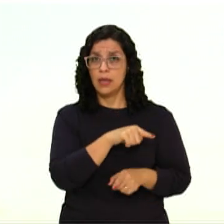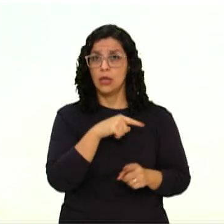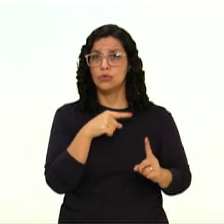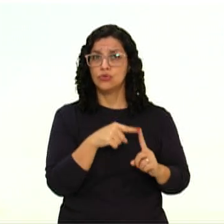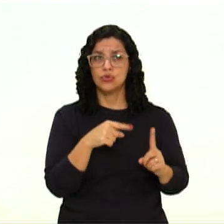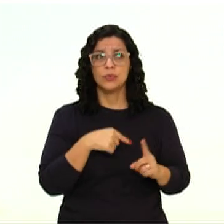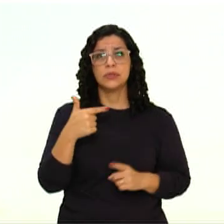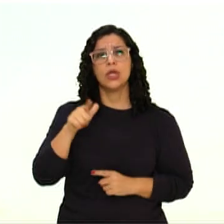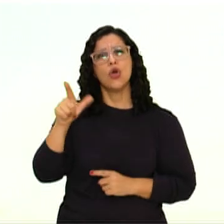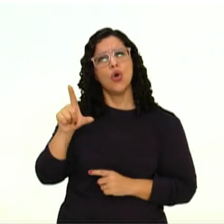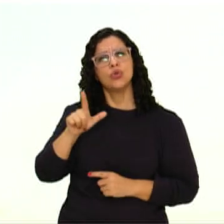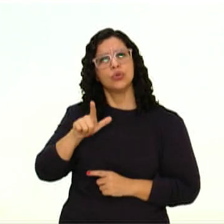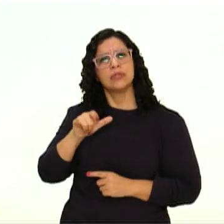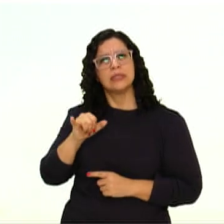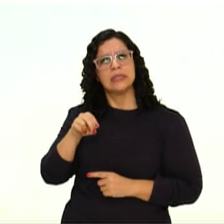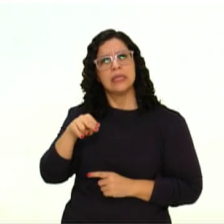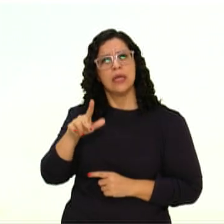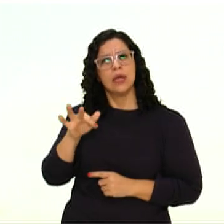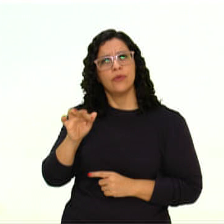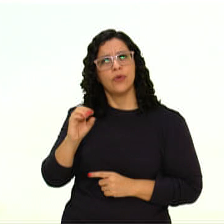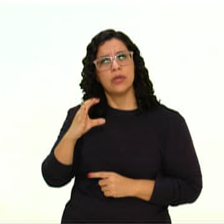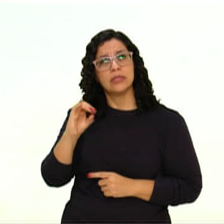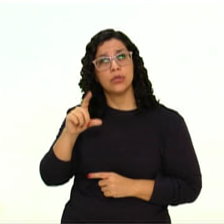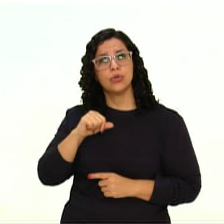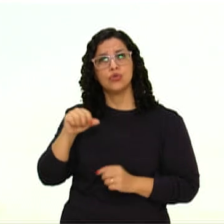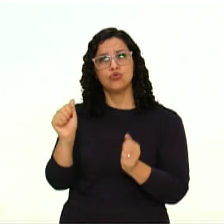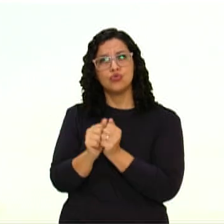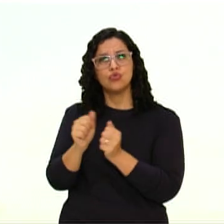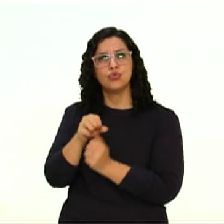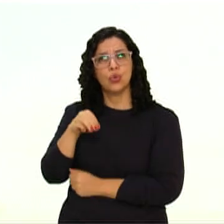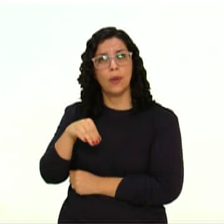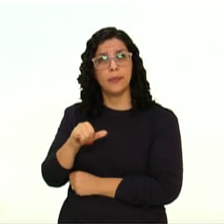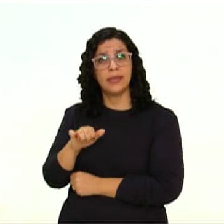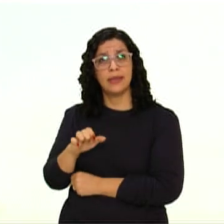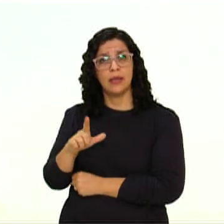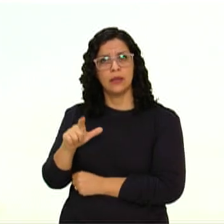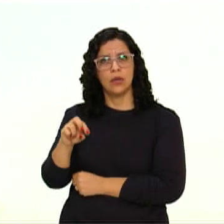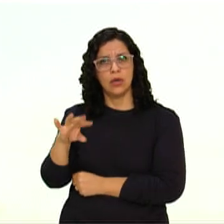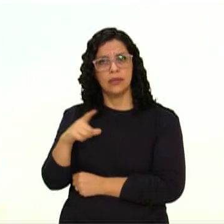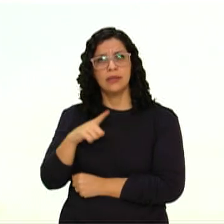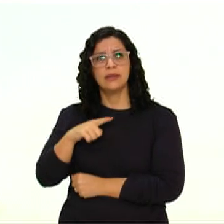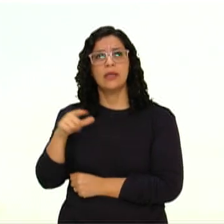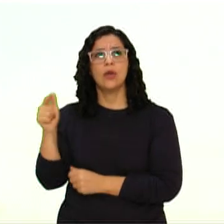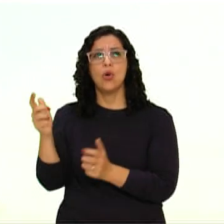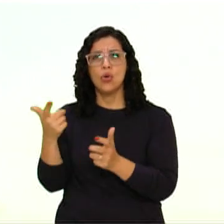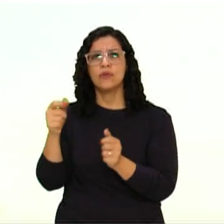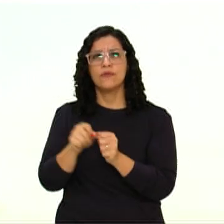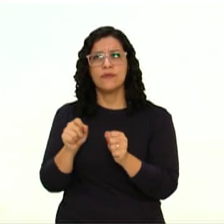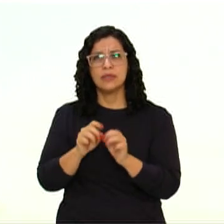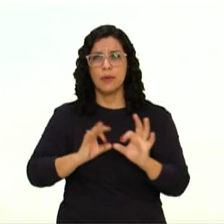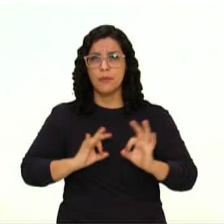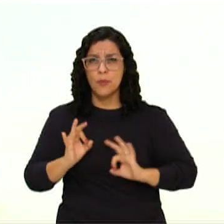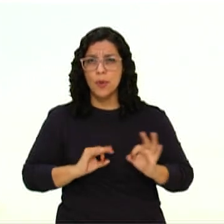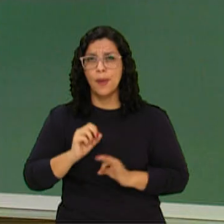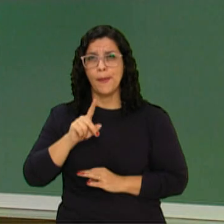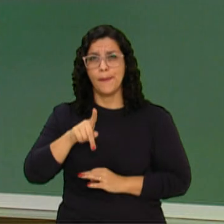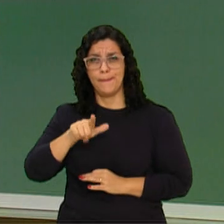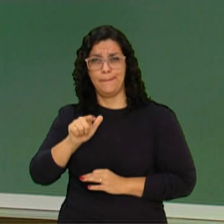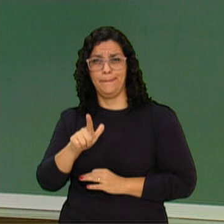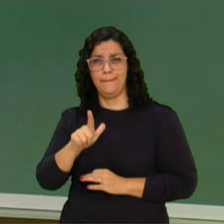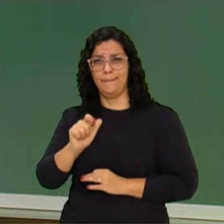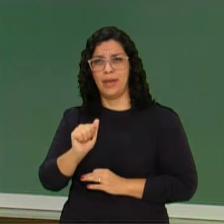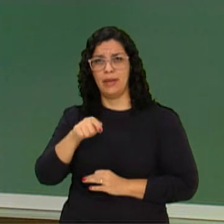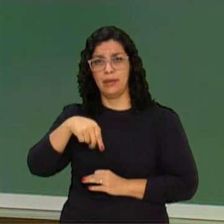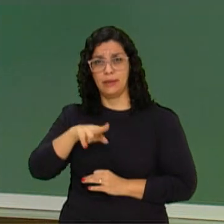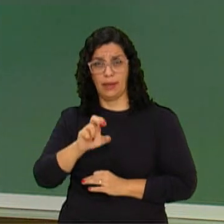também tem outros linfócitos vindos do tronco mieloide e também do tronco mieloide formam-se as plaquetas e as hemácias. Muito